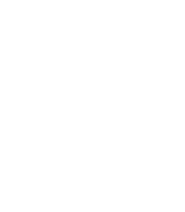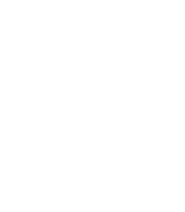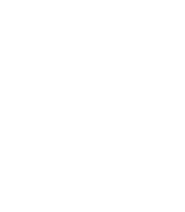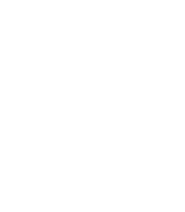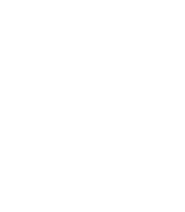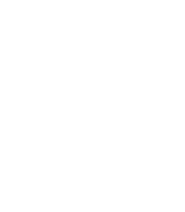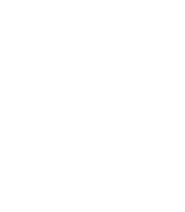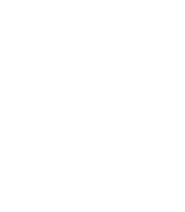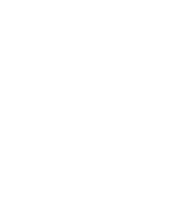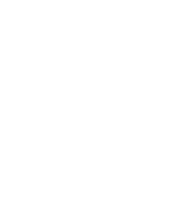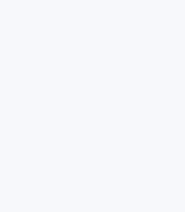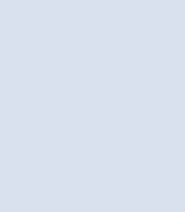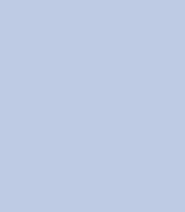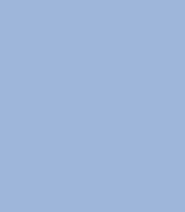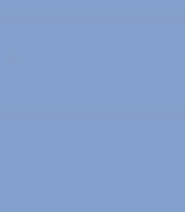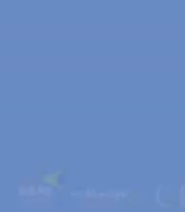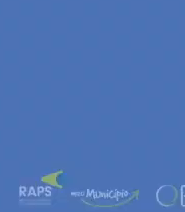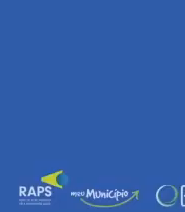Música